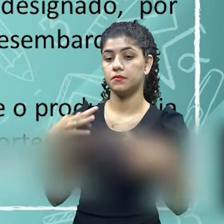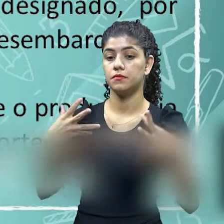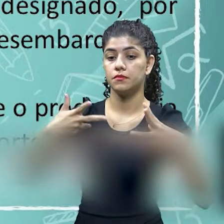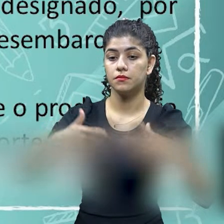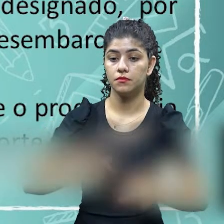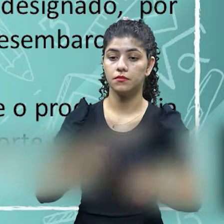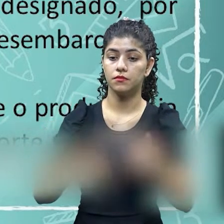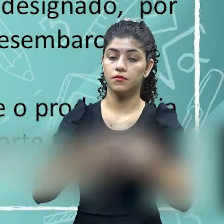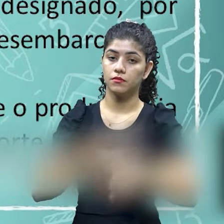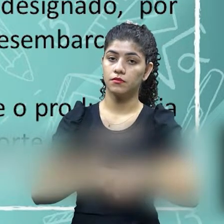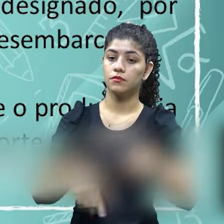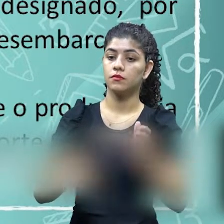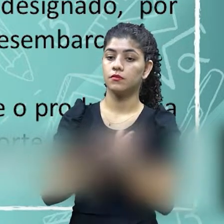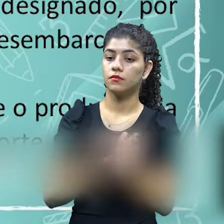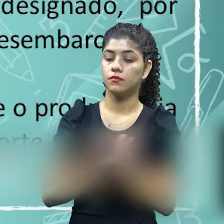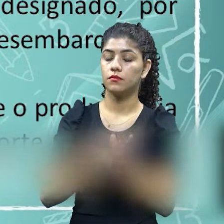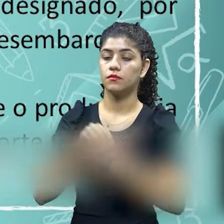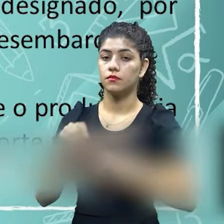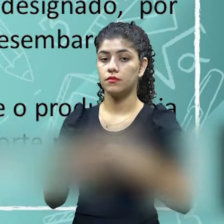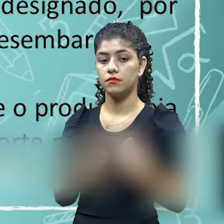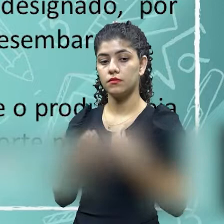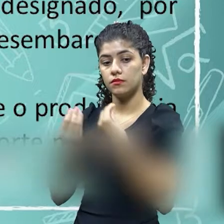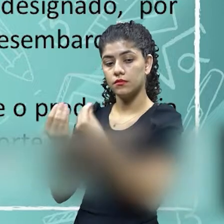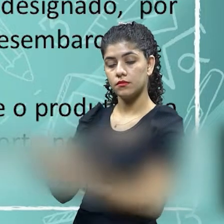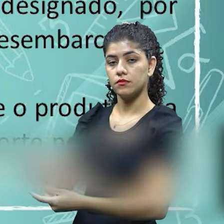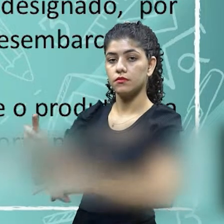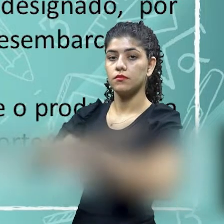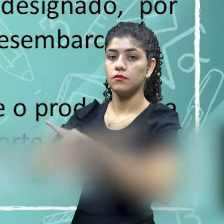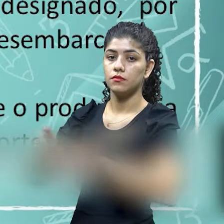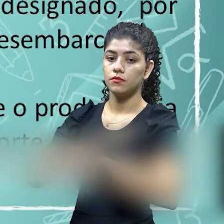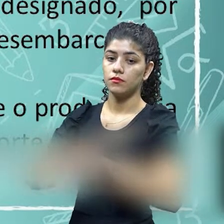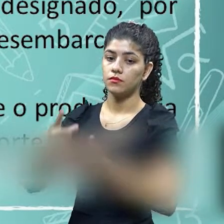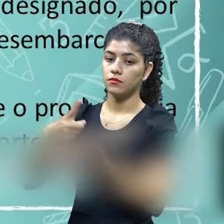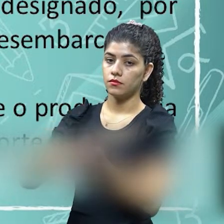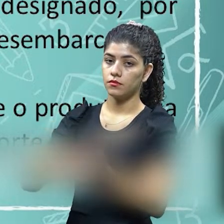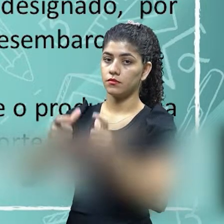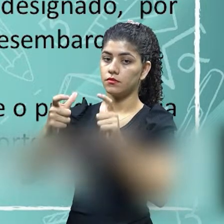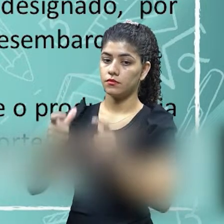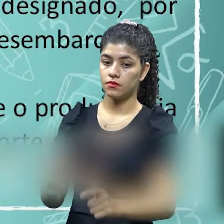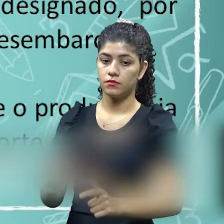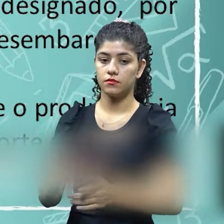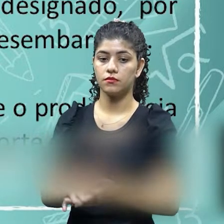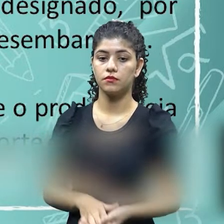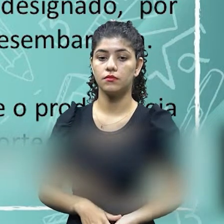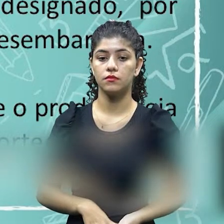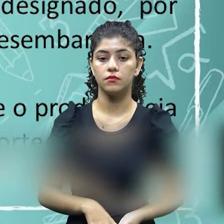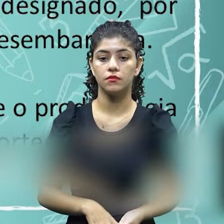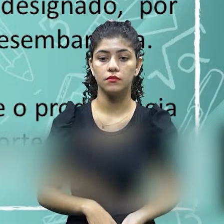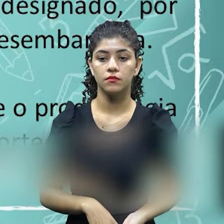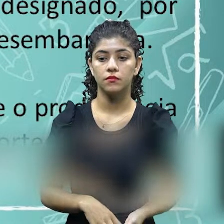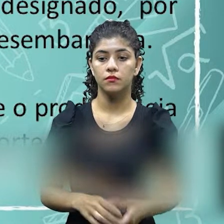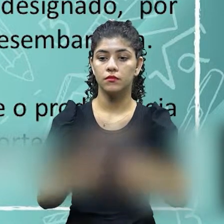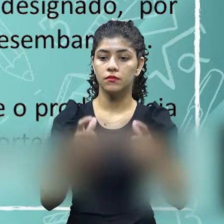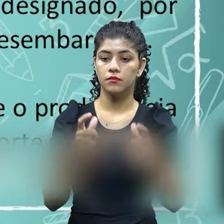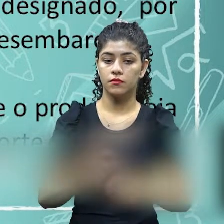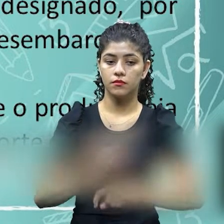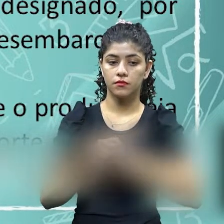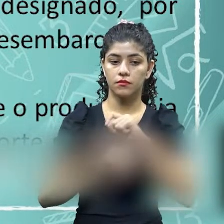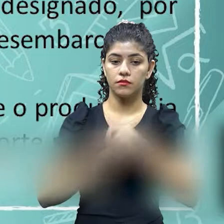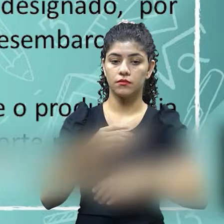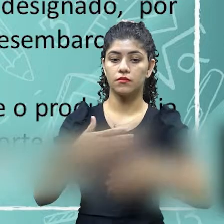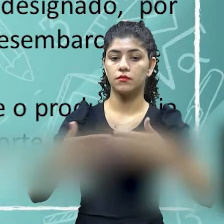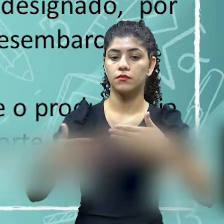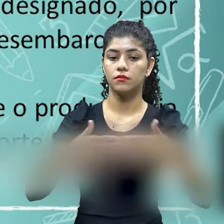até o momento para a entrega da mercadoria no ponto que foi pactuado, no local de destino designado por qualquer